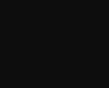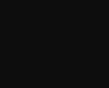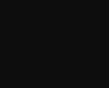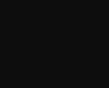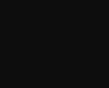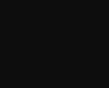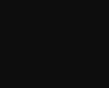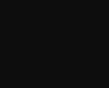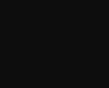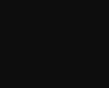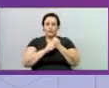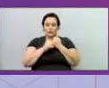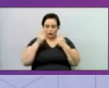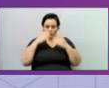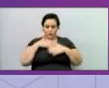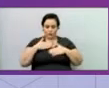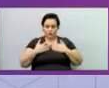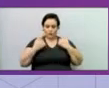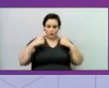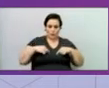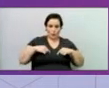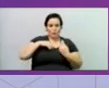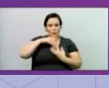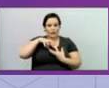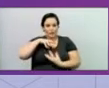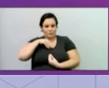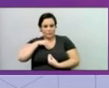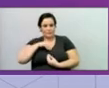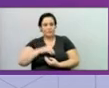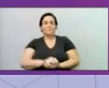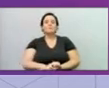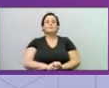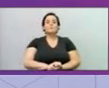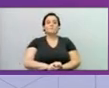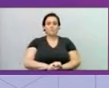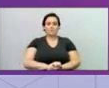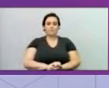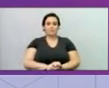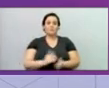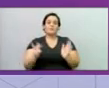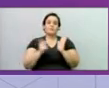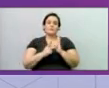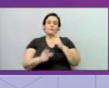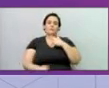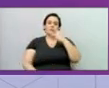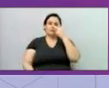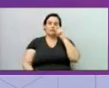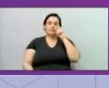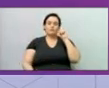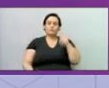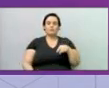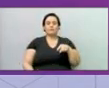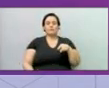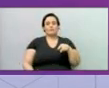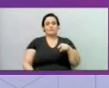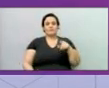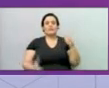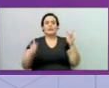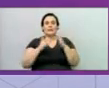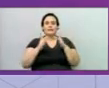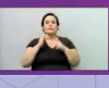corpo o corpo o corpo alma né na verdade eu acho que esse esse é um jogo uma relação que importa muito